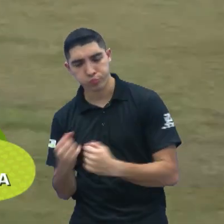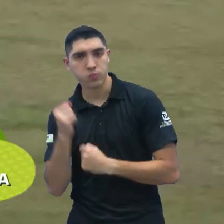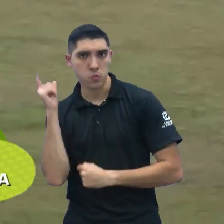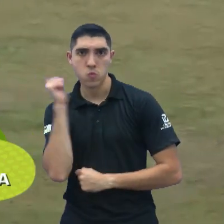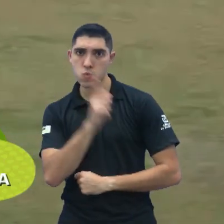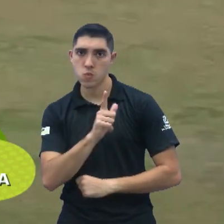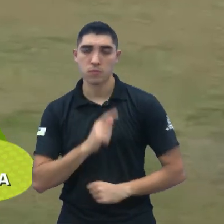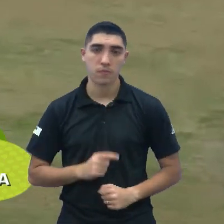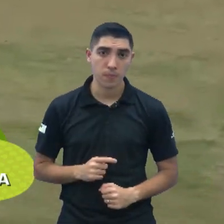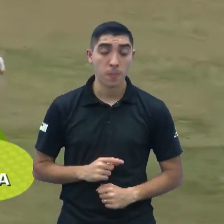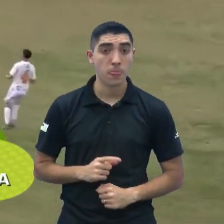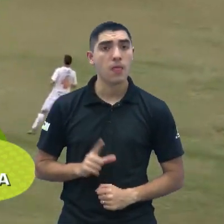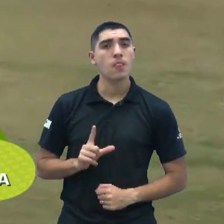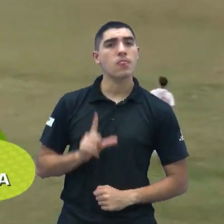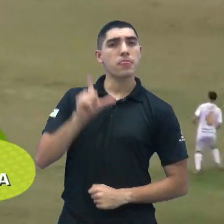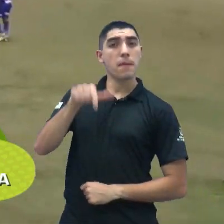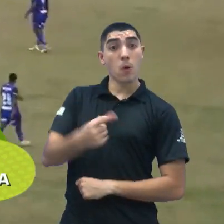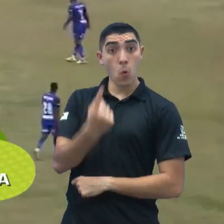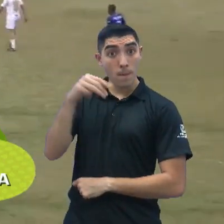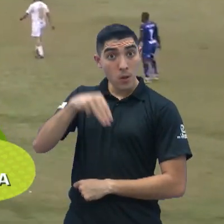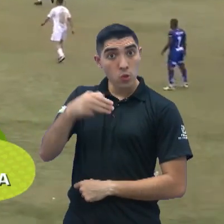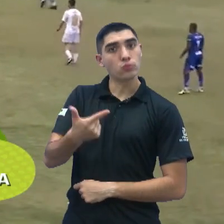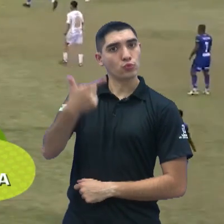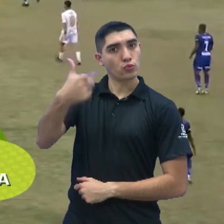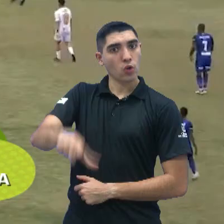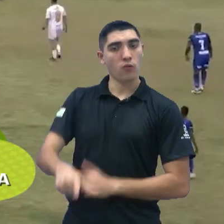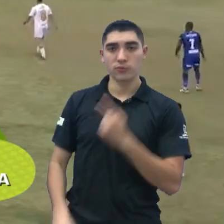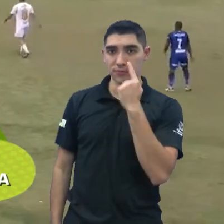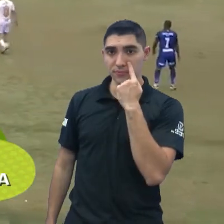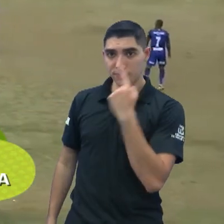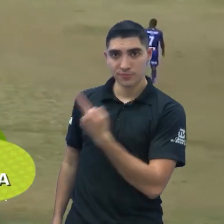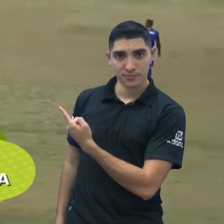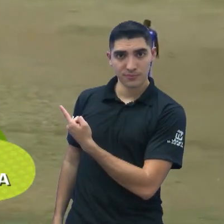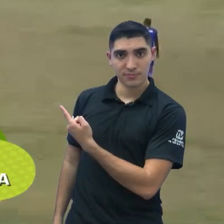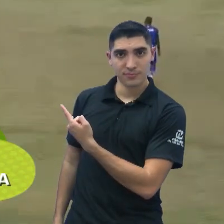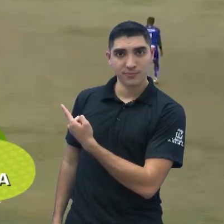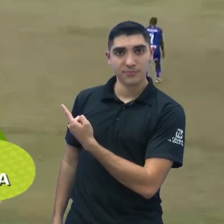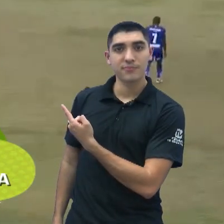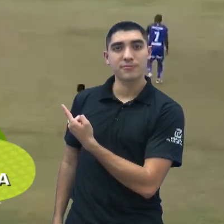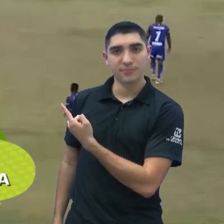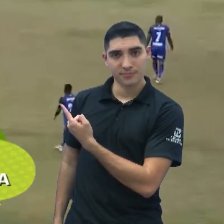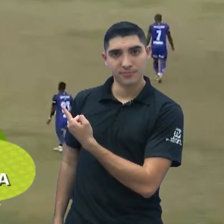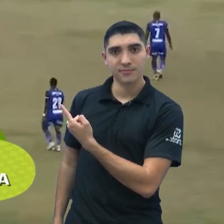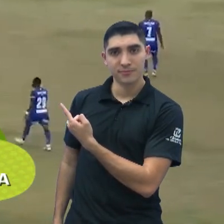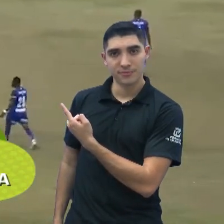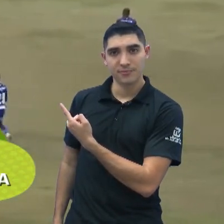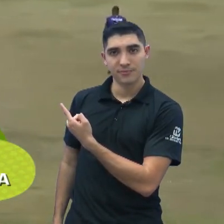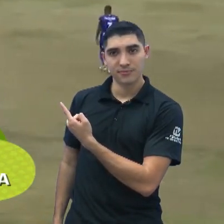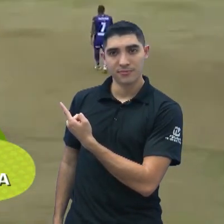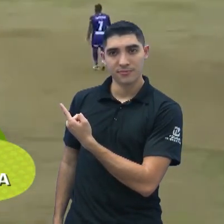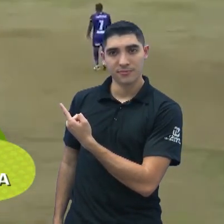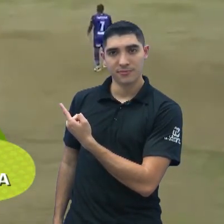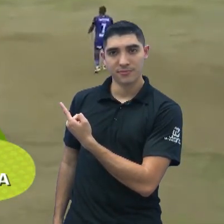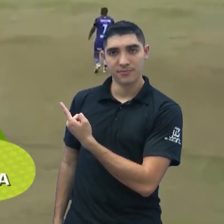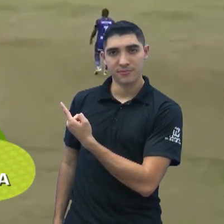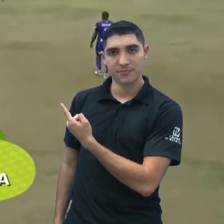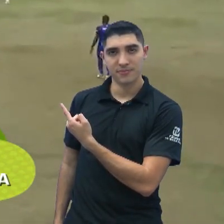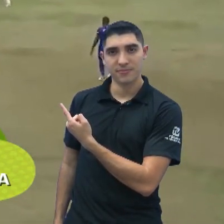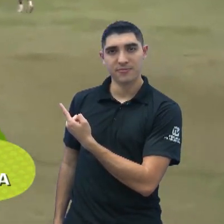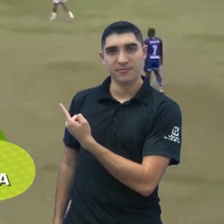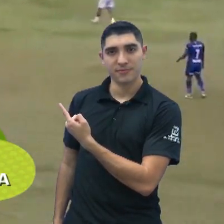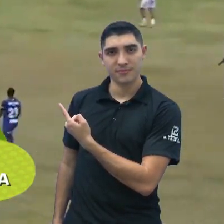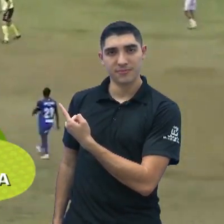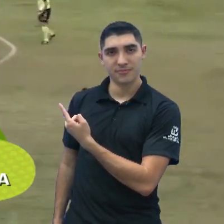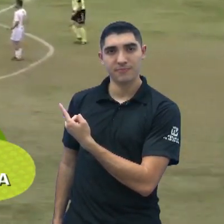Afonso. 1 minuto depois, mais Comercial no ataque, de novo com Marcelinho. Ele recebeu no bico da grande área, ajeitou para a perna